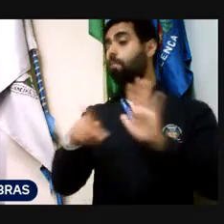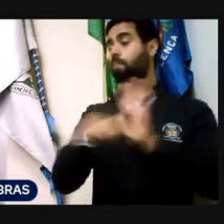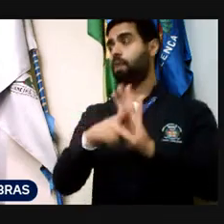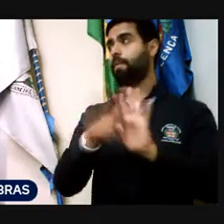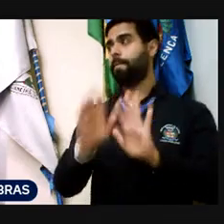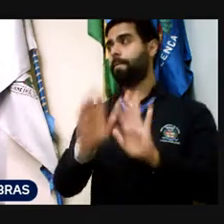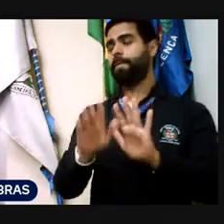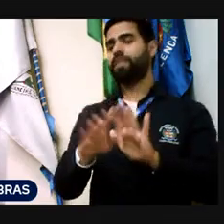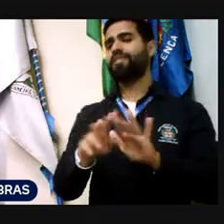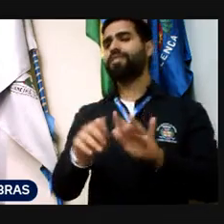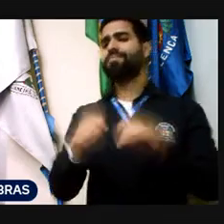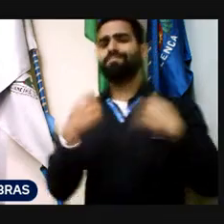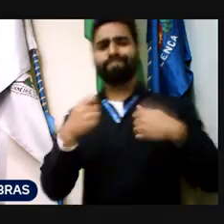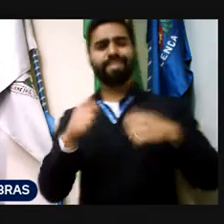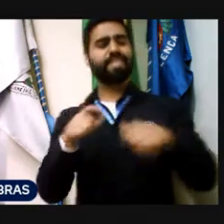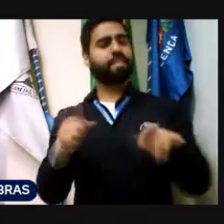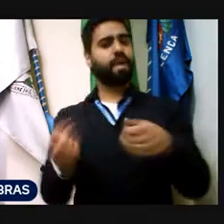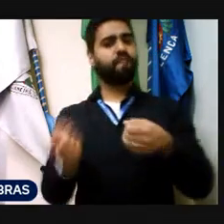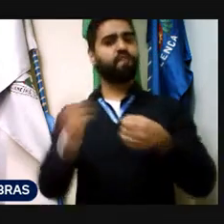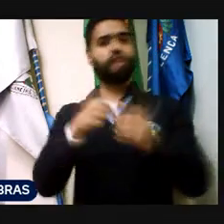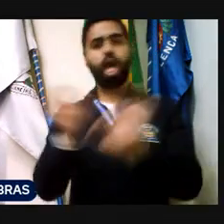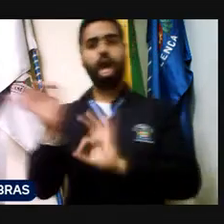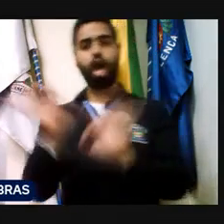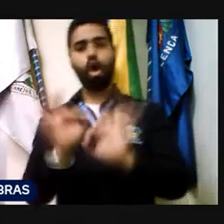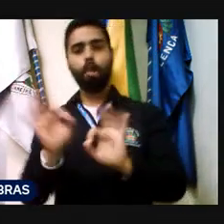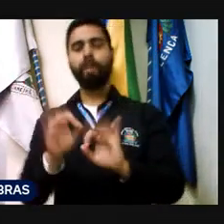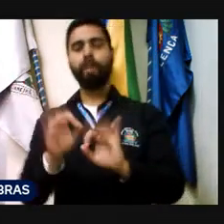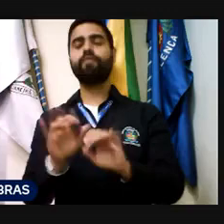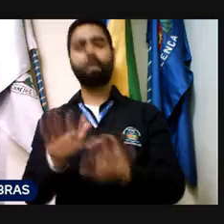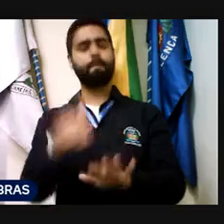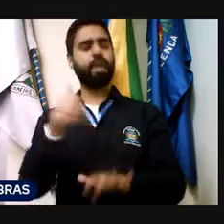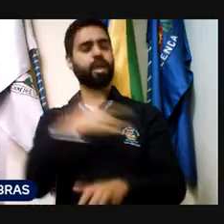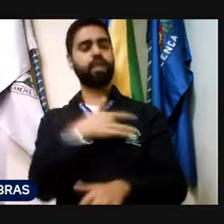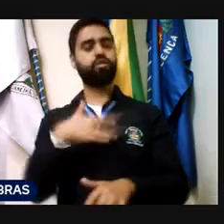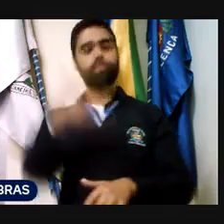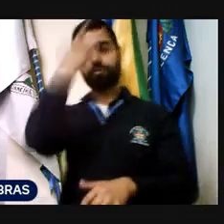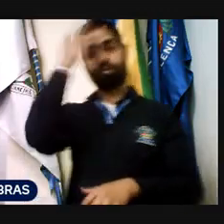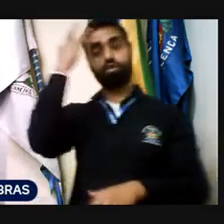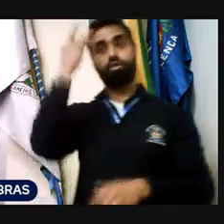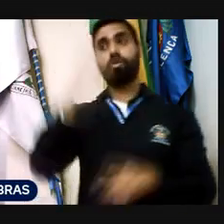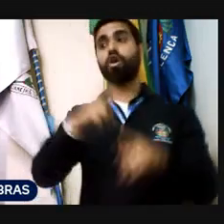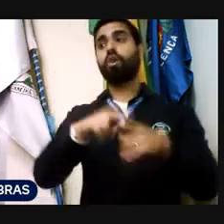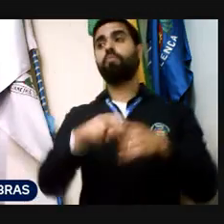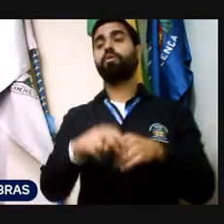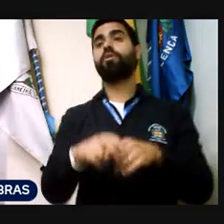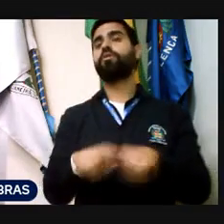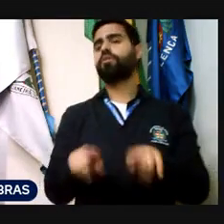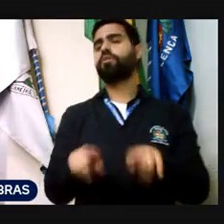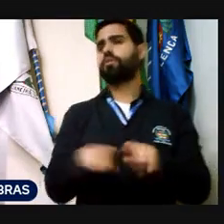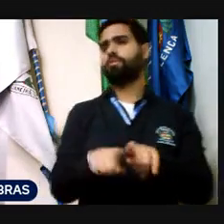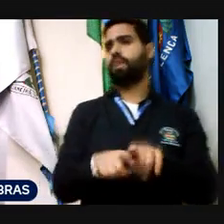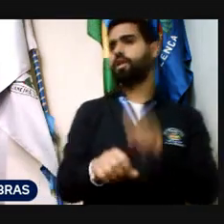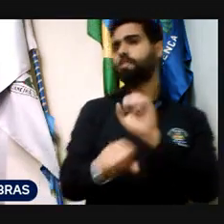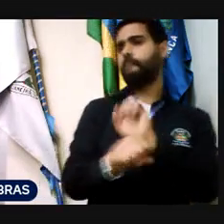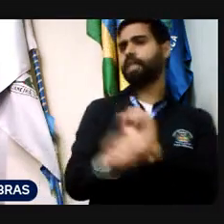todo o exposto, requeremos sua reativação por todos os benefícios que terá a população do município. Desta forma, estratégia em consideração, pede